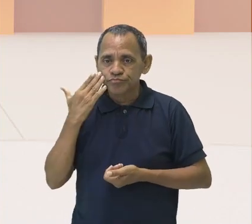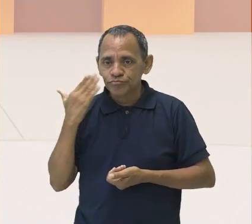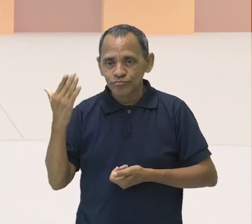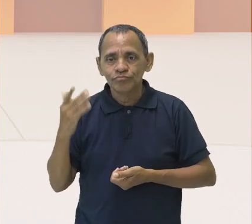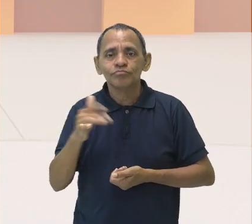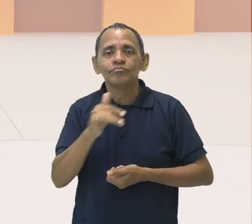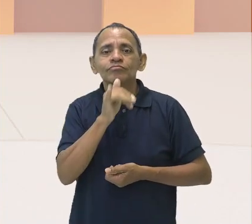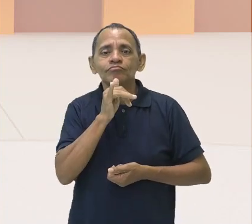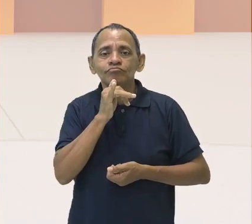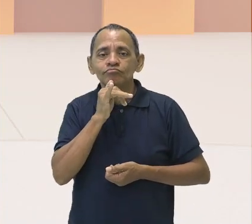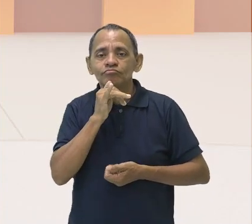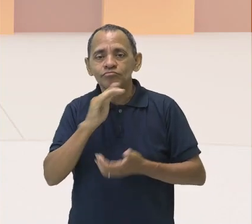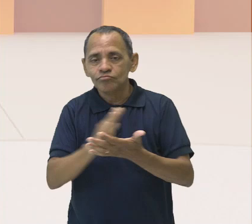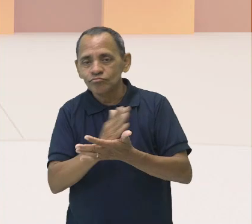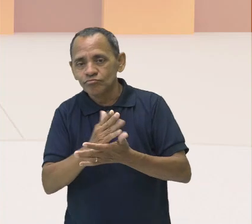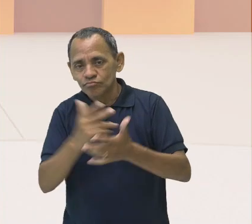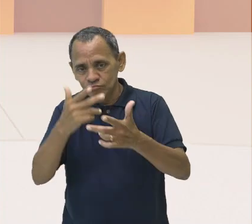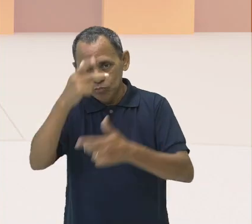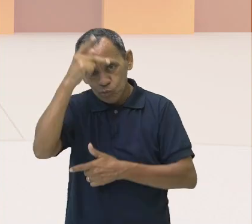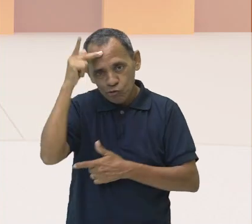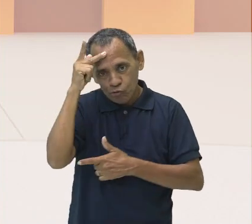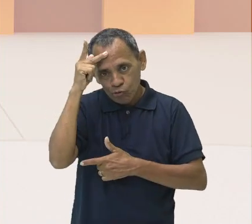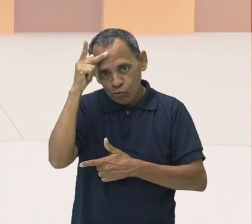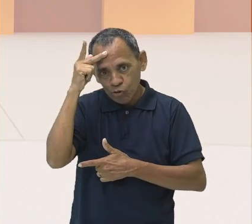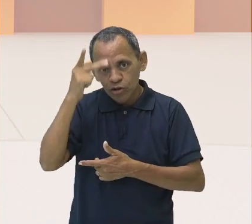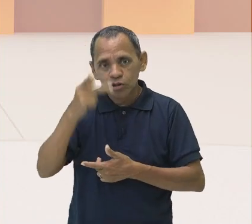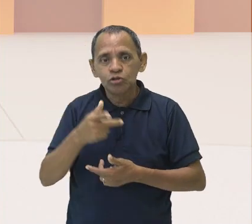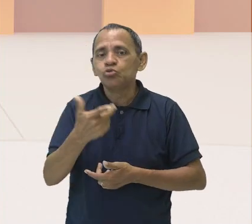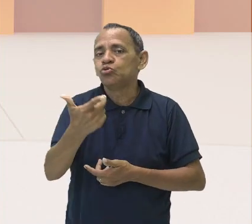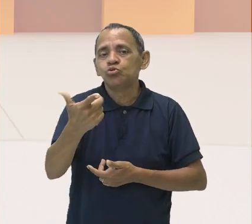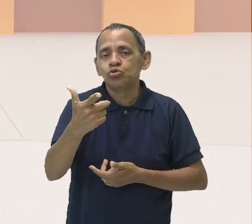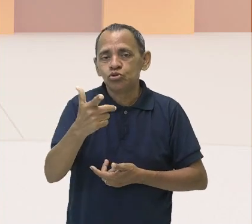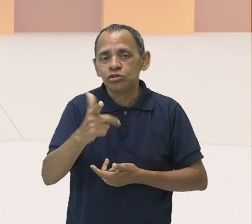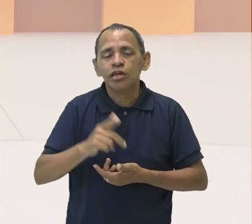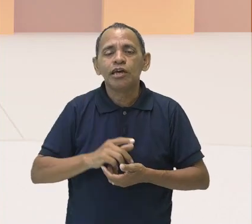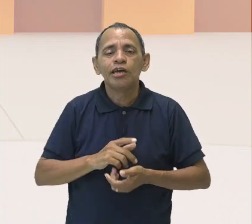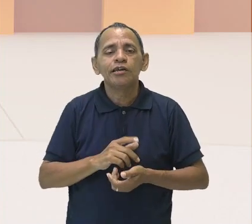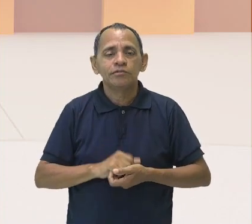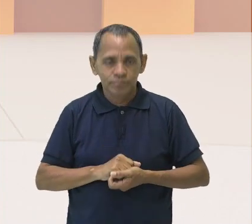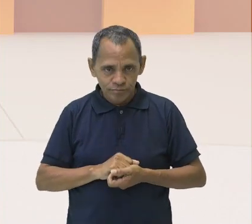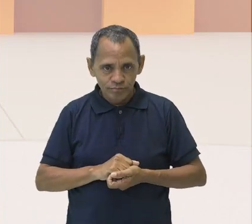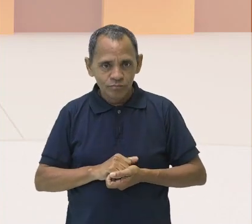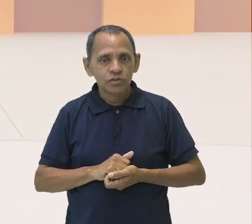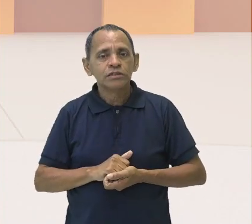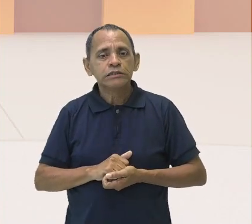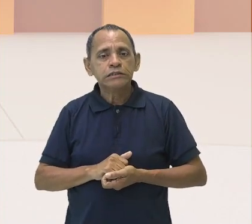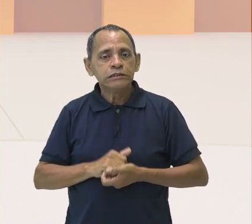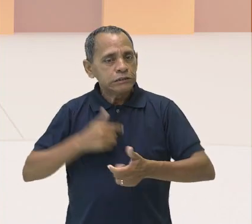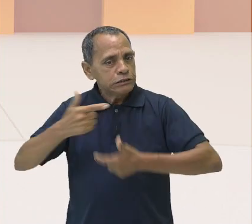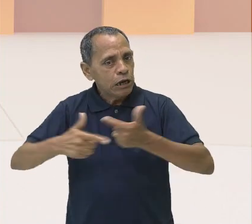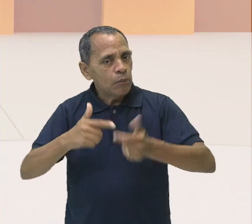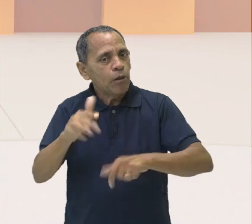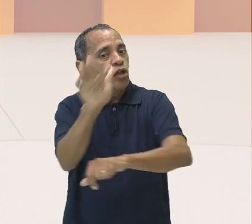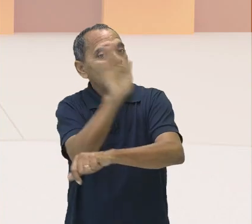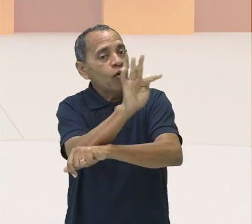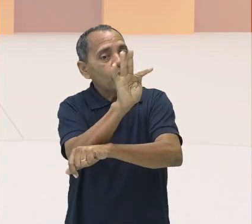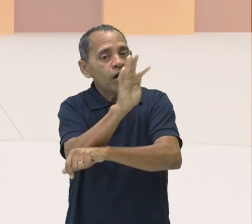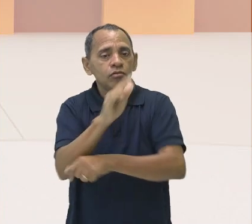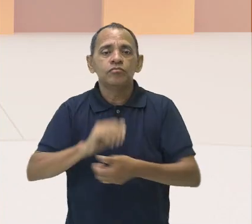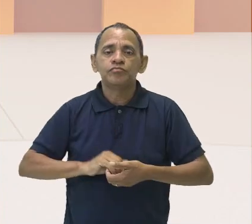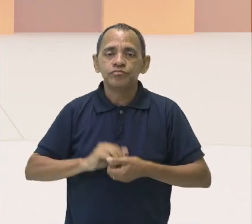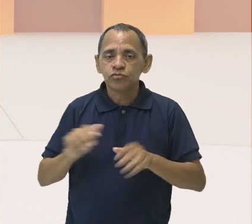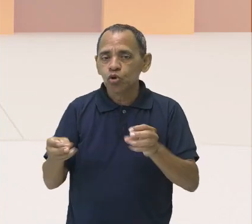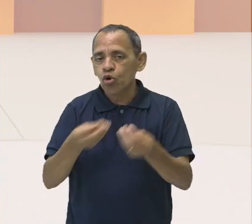já não estão numa relação de trabalho especificamente servindo alguém, né? Trabalhando para alguém. Nós temos aí